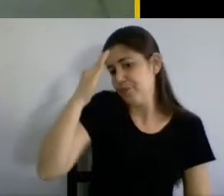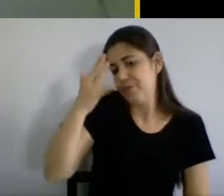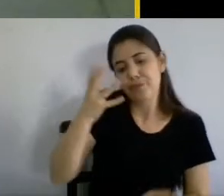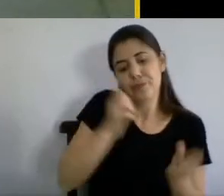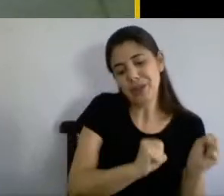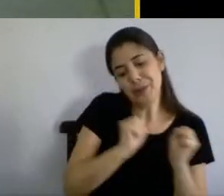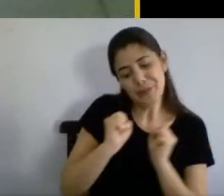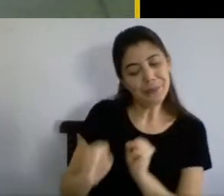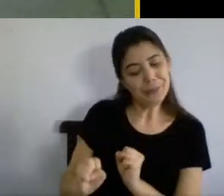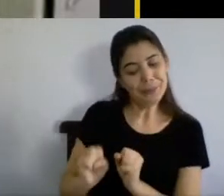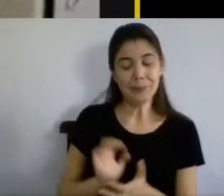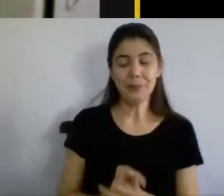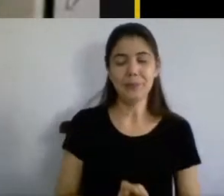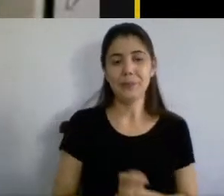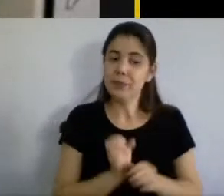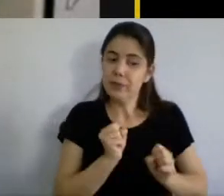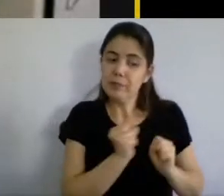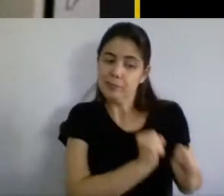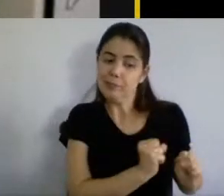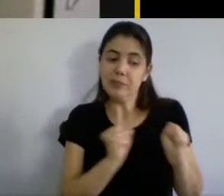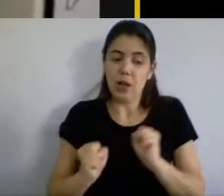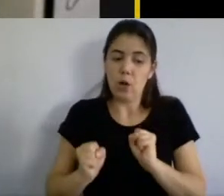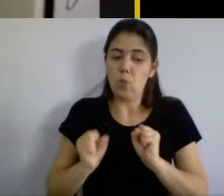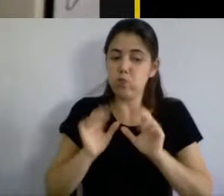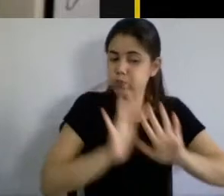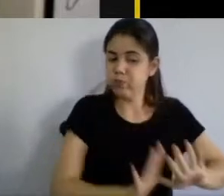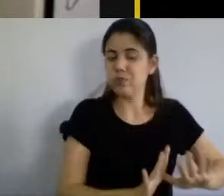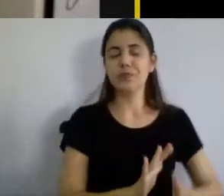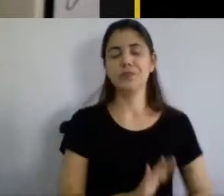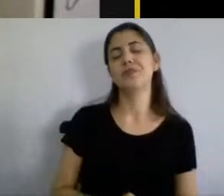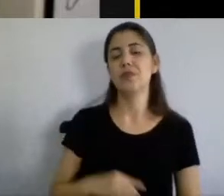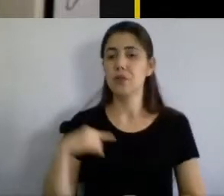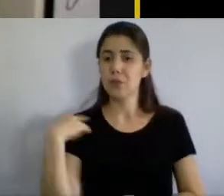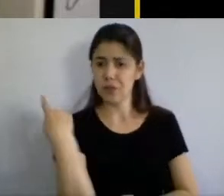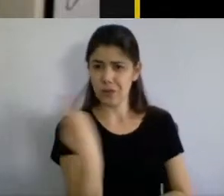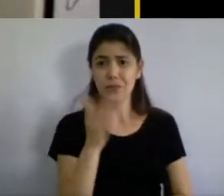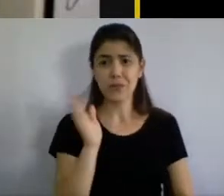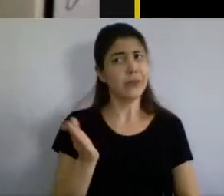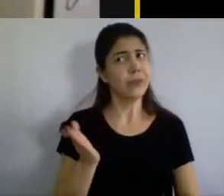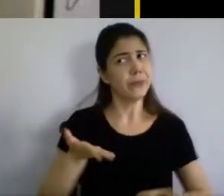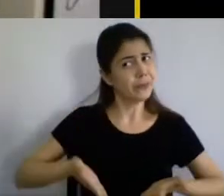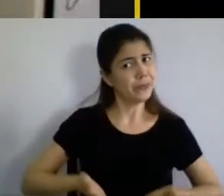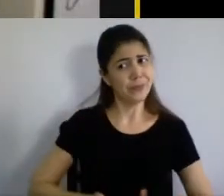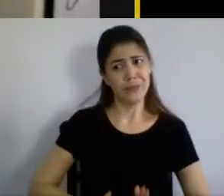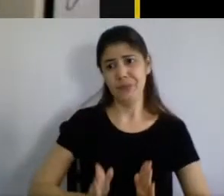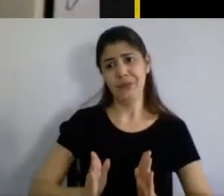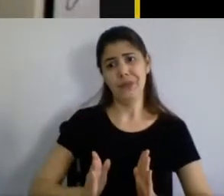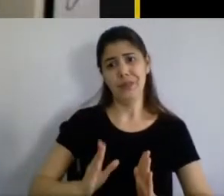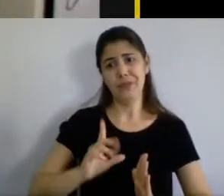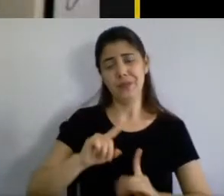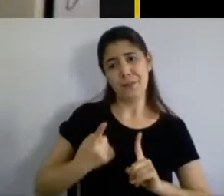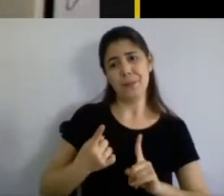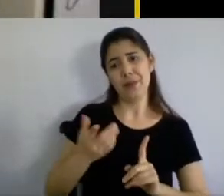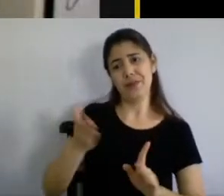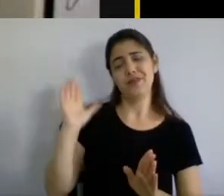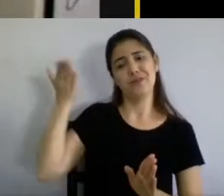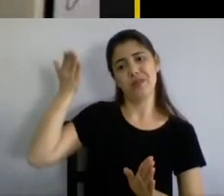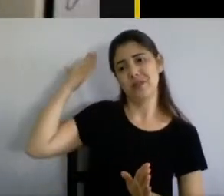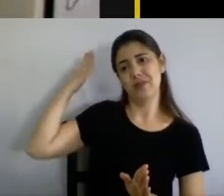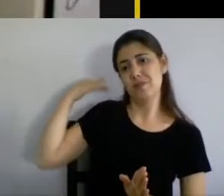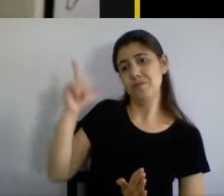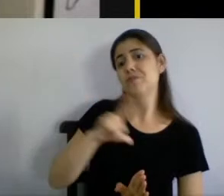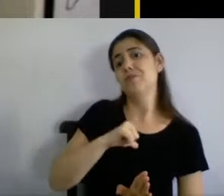E ela está aí já como formas pré-constituídas, quer dizer, nós nascemos e antes de nós já temos uma sociedade